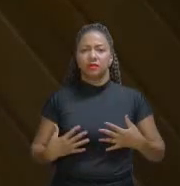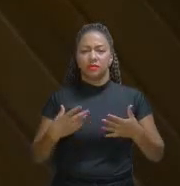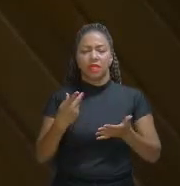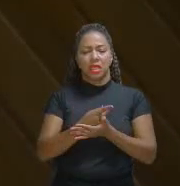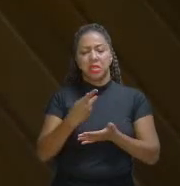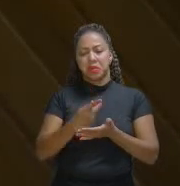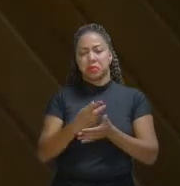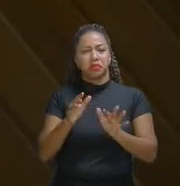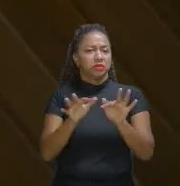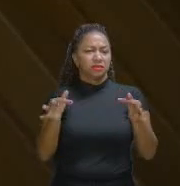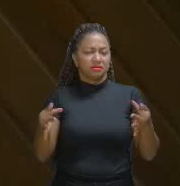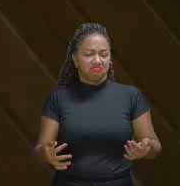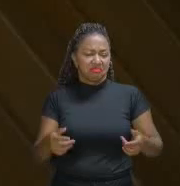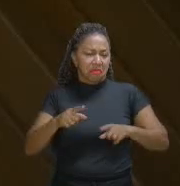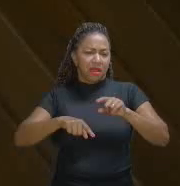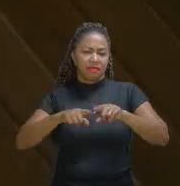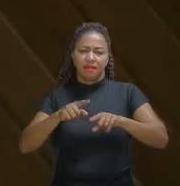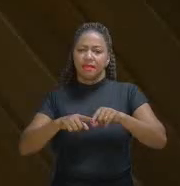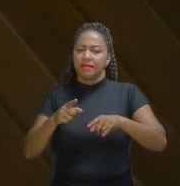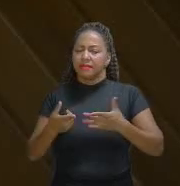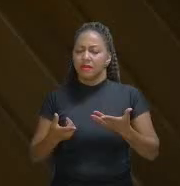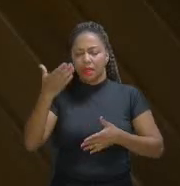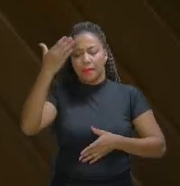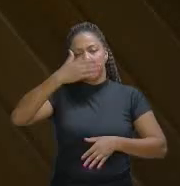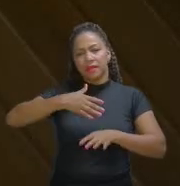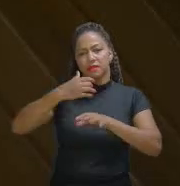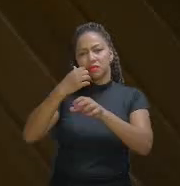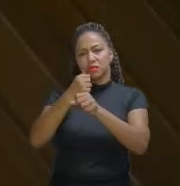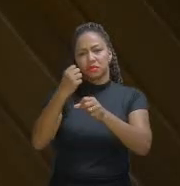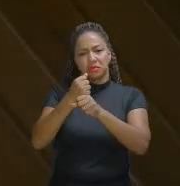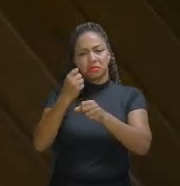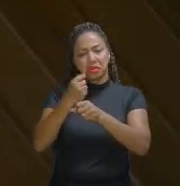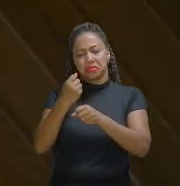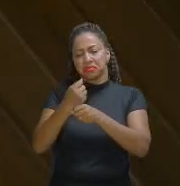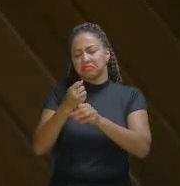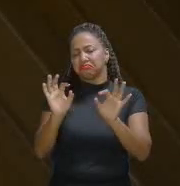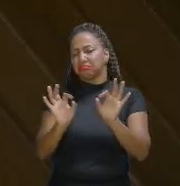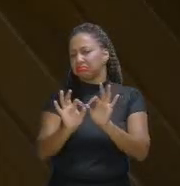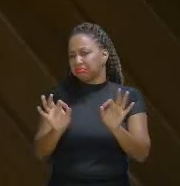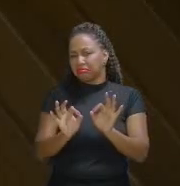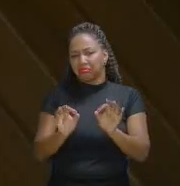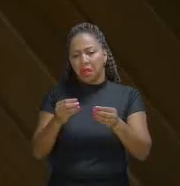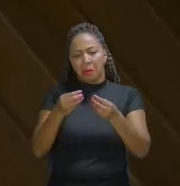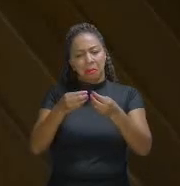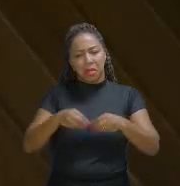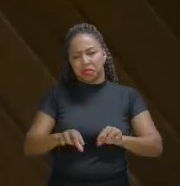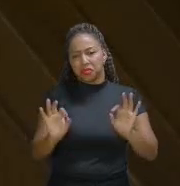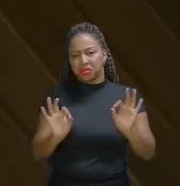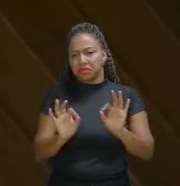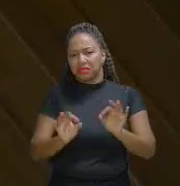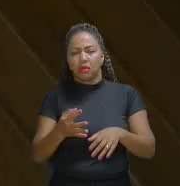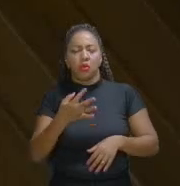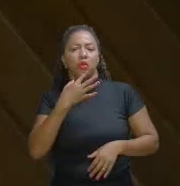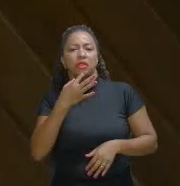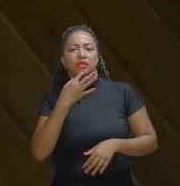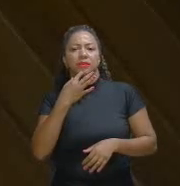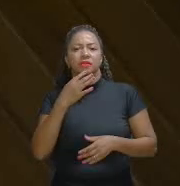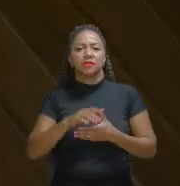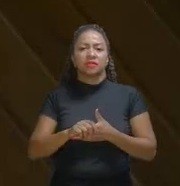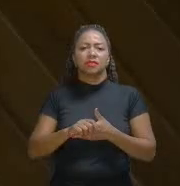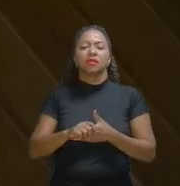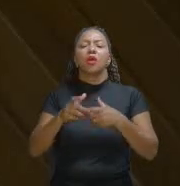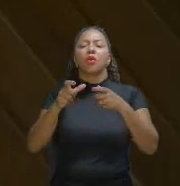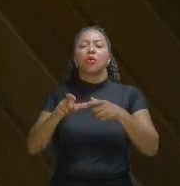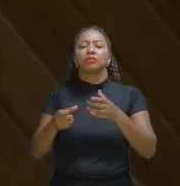erros formais ou materiais que no conjunto da prestação de contas não comprometem o conhecimento da origem das